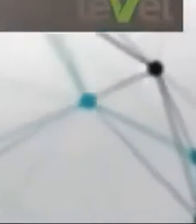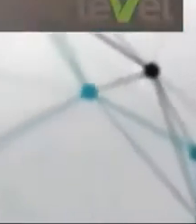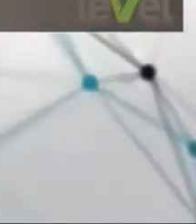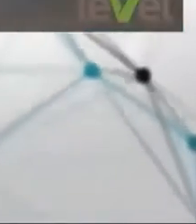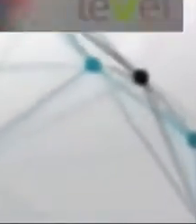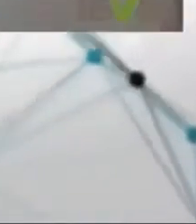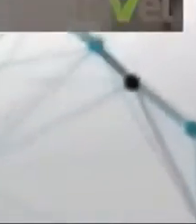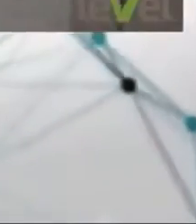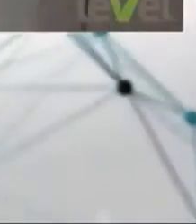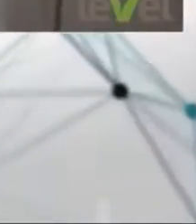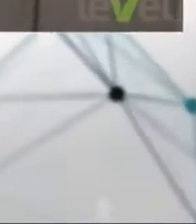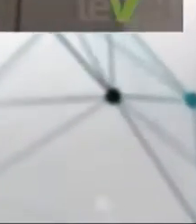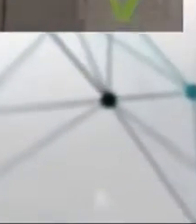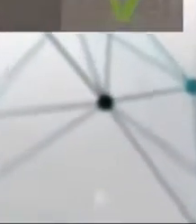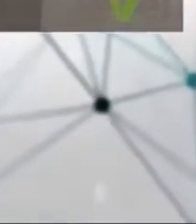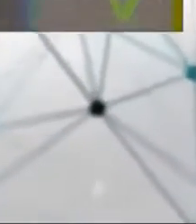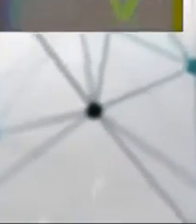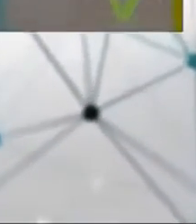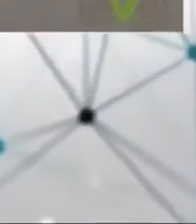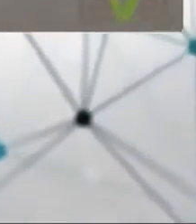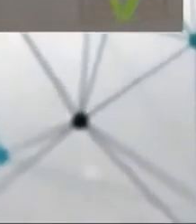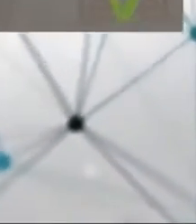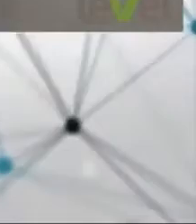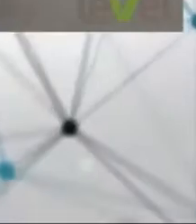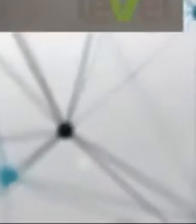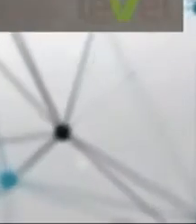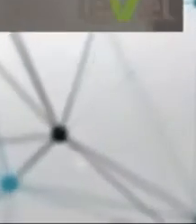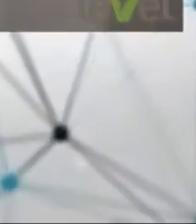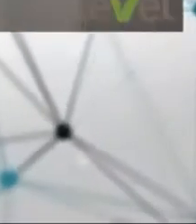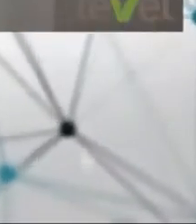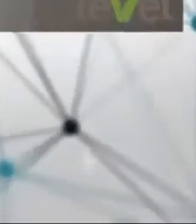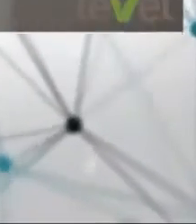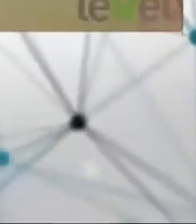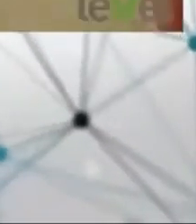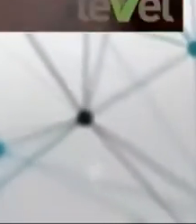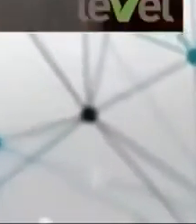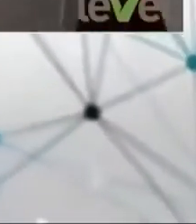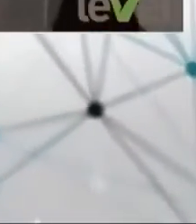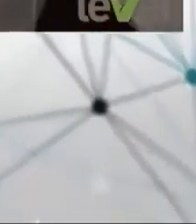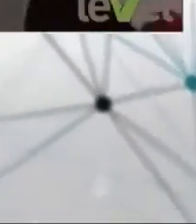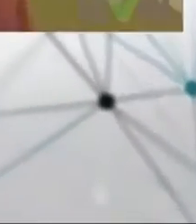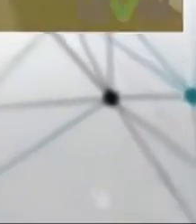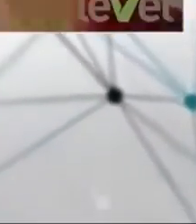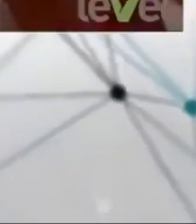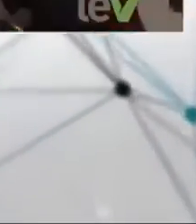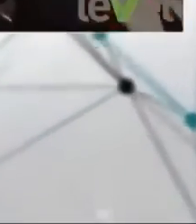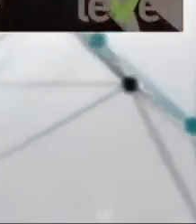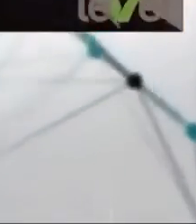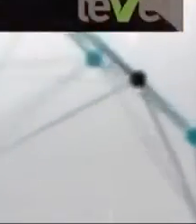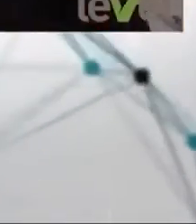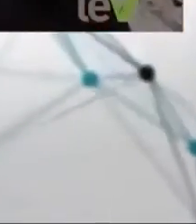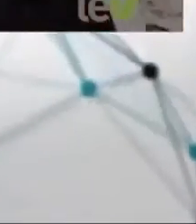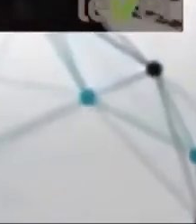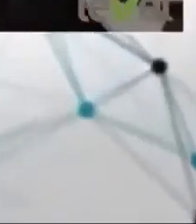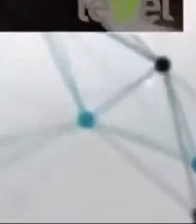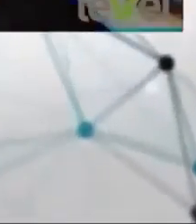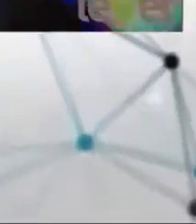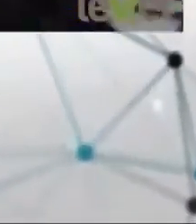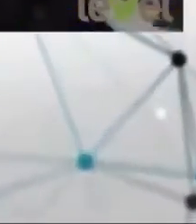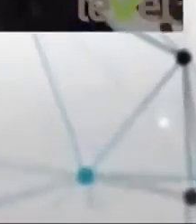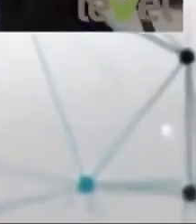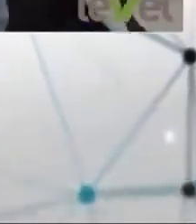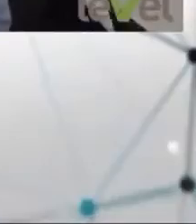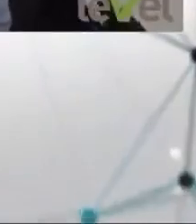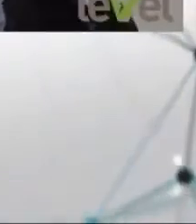processos de supply chain você prioriza o seu negócio e nós cuidamos da gestão do seu serviços garantindo a